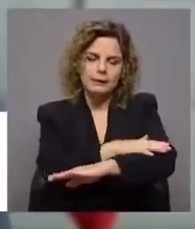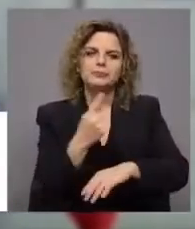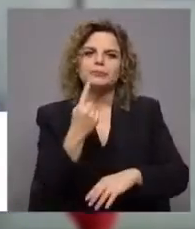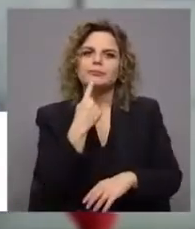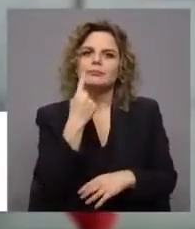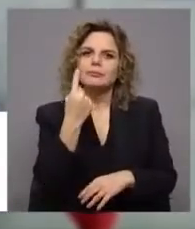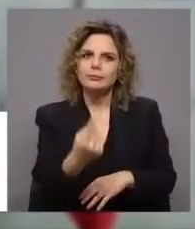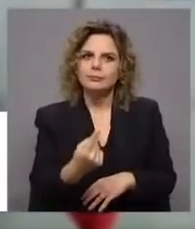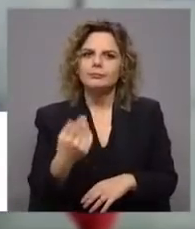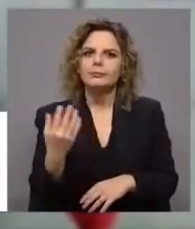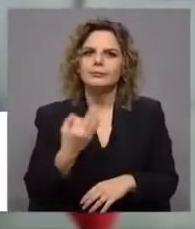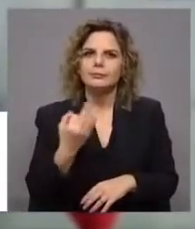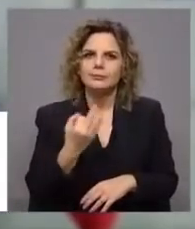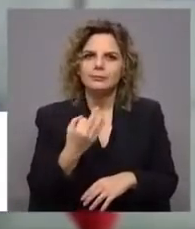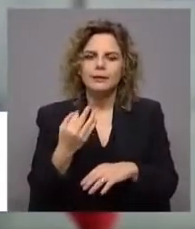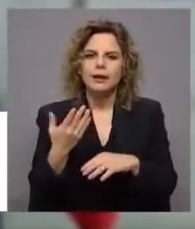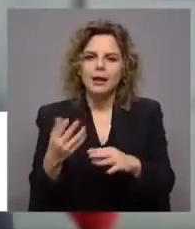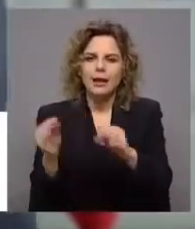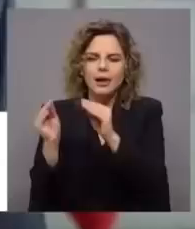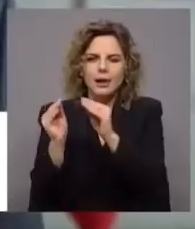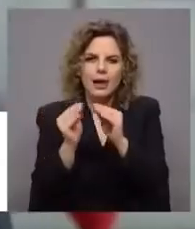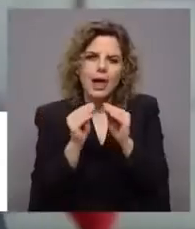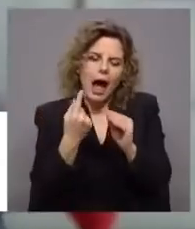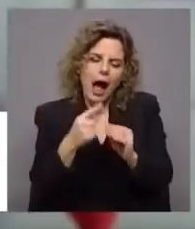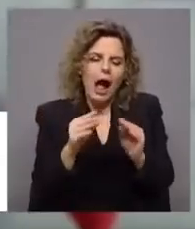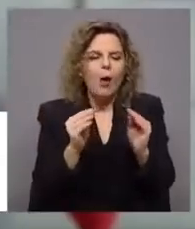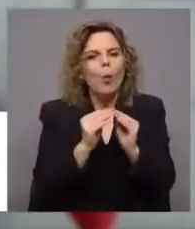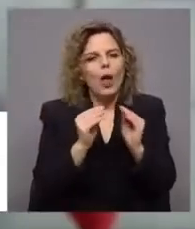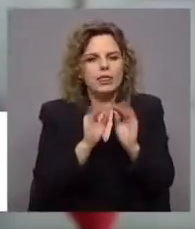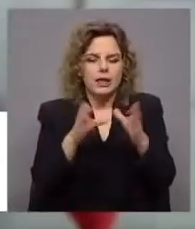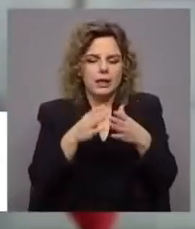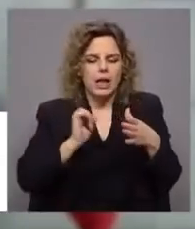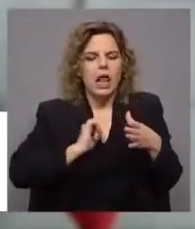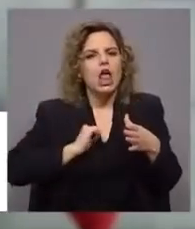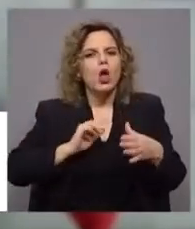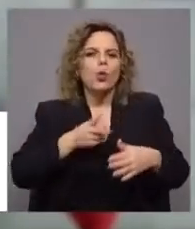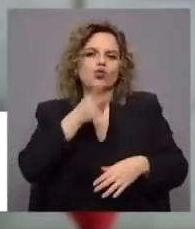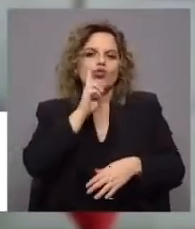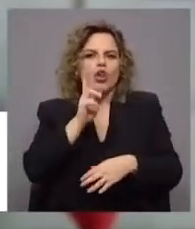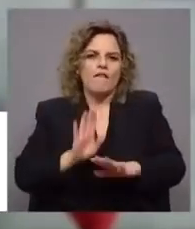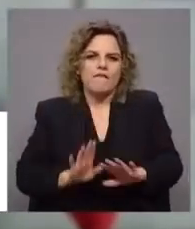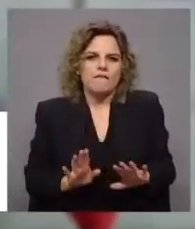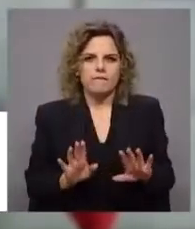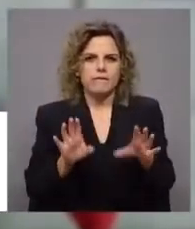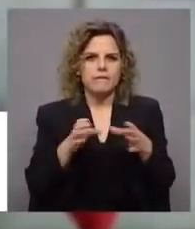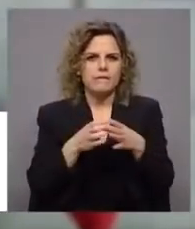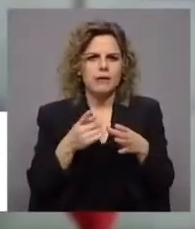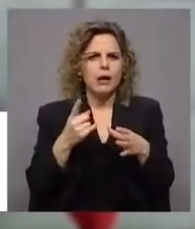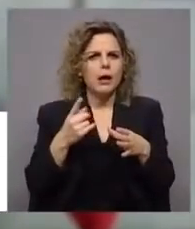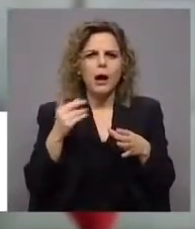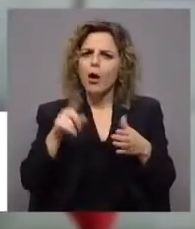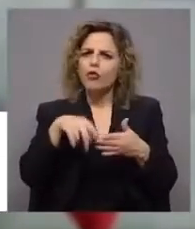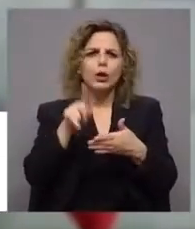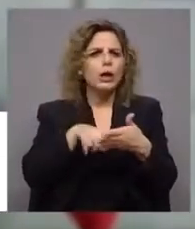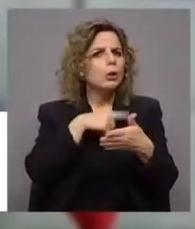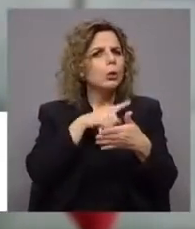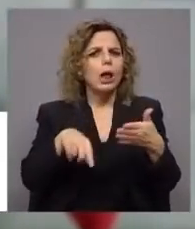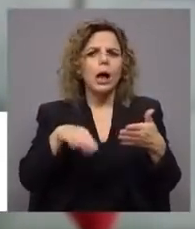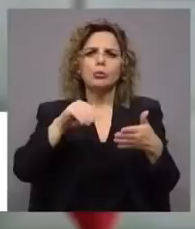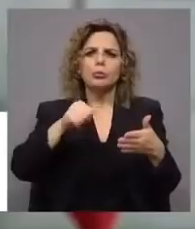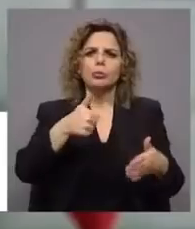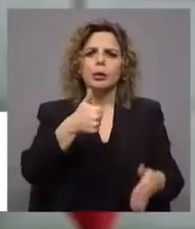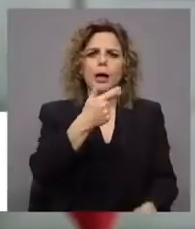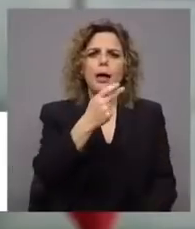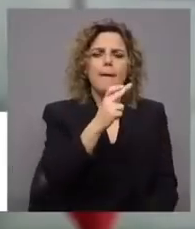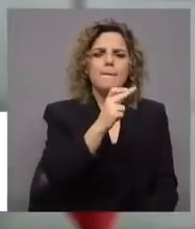que tinha uma quadrilha e que eu era o chefe da quadrilha, esse processo foi anulado em Brasília.